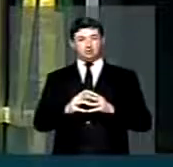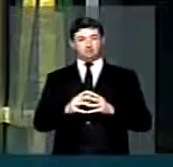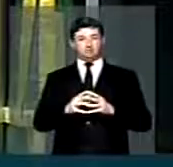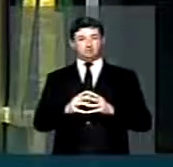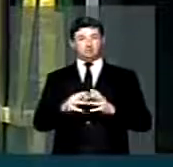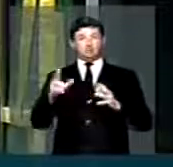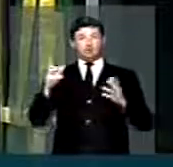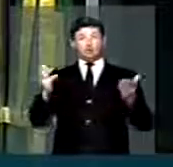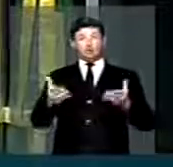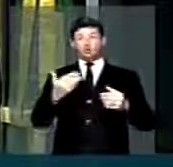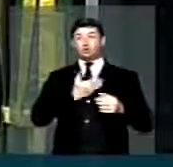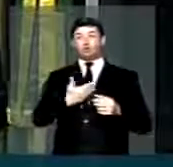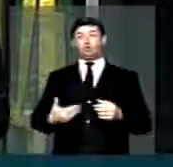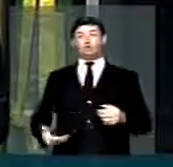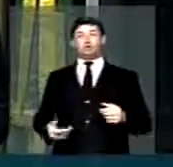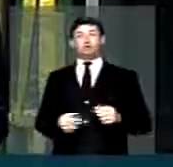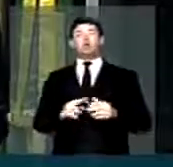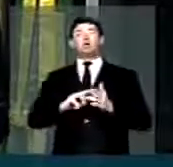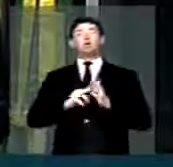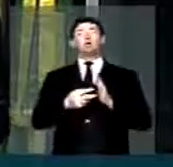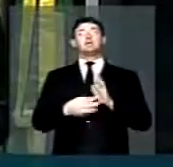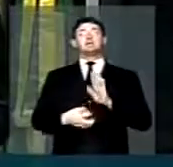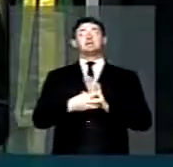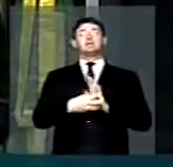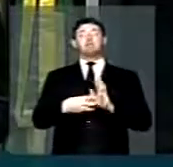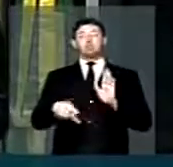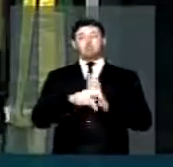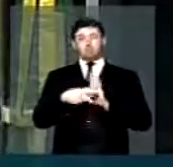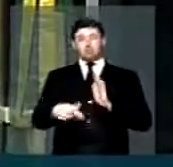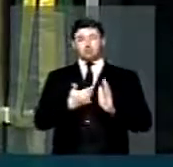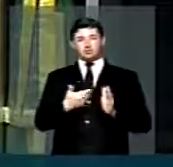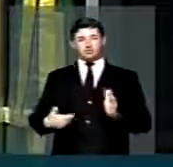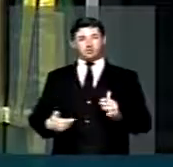sobre o atual governo? O que ele simboliza, o atual governo?